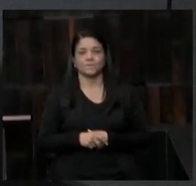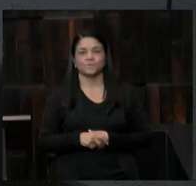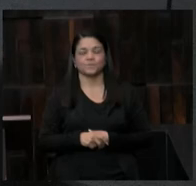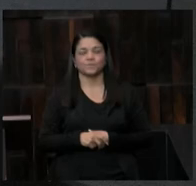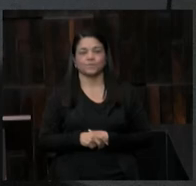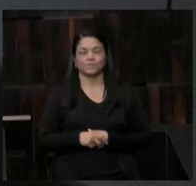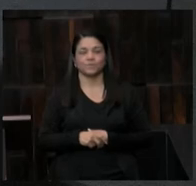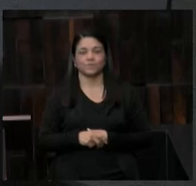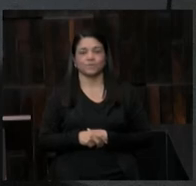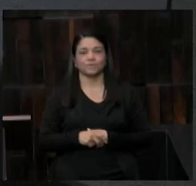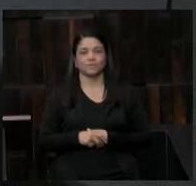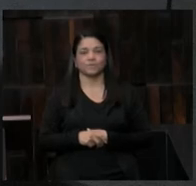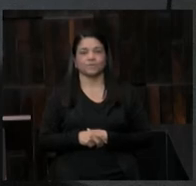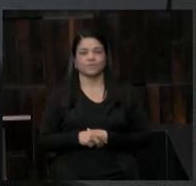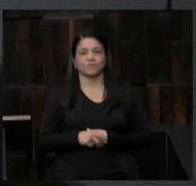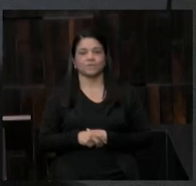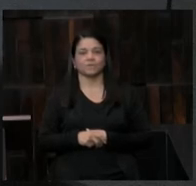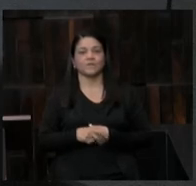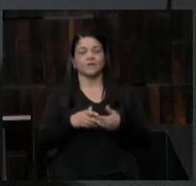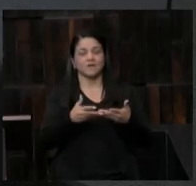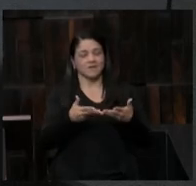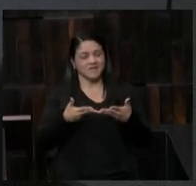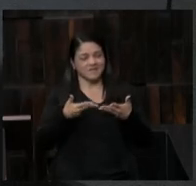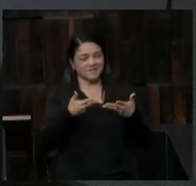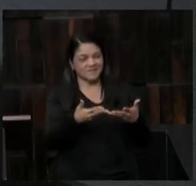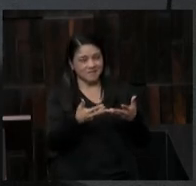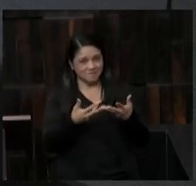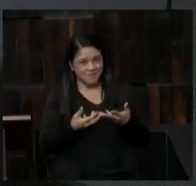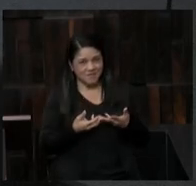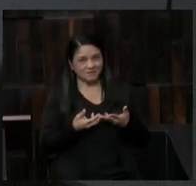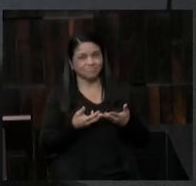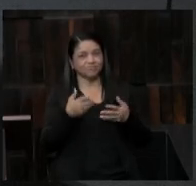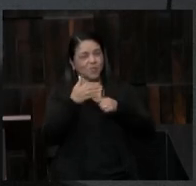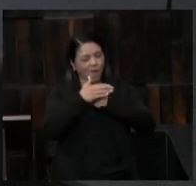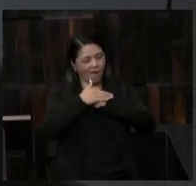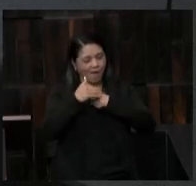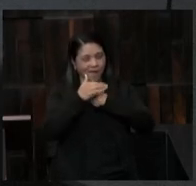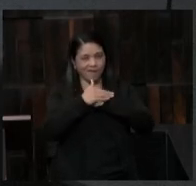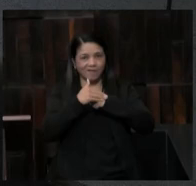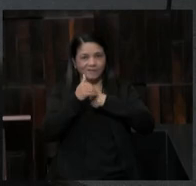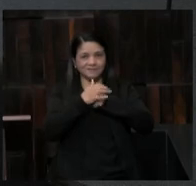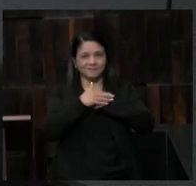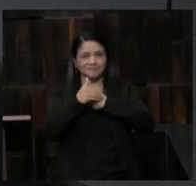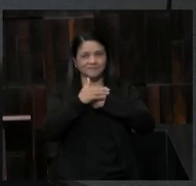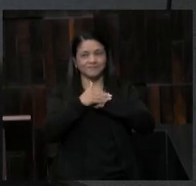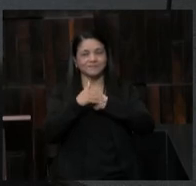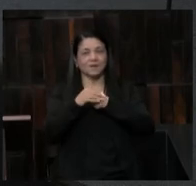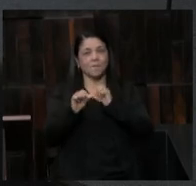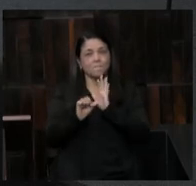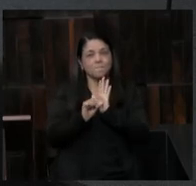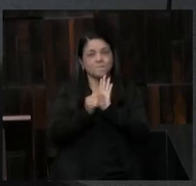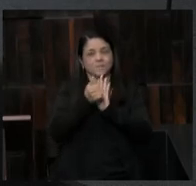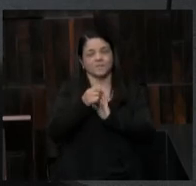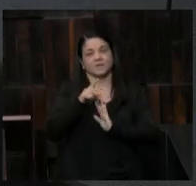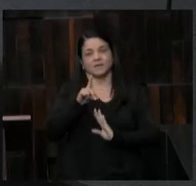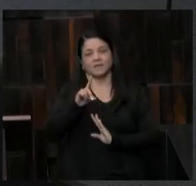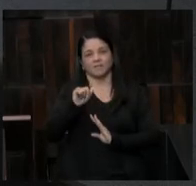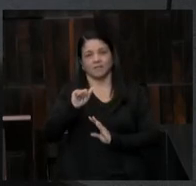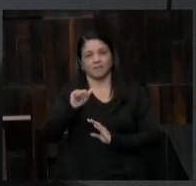Vamos, né, receber com todo carinho, né, a nossa primeira